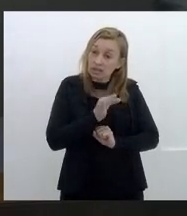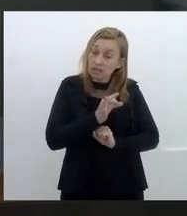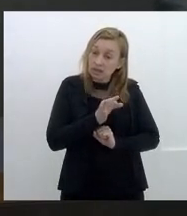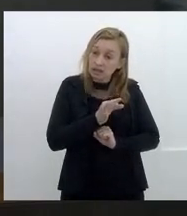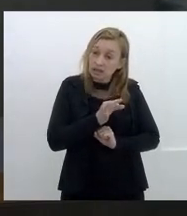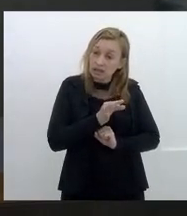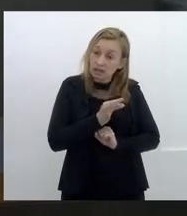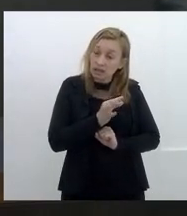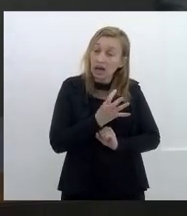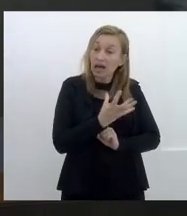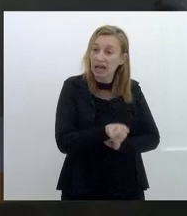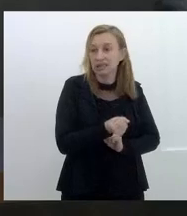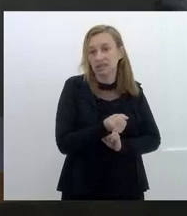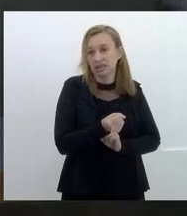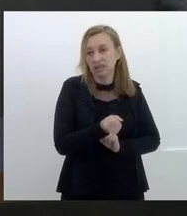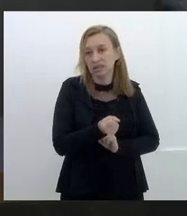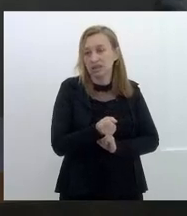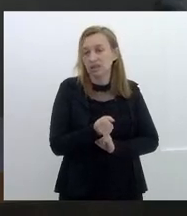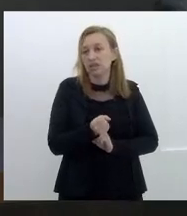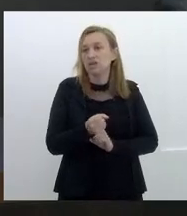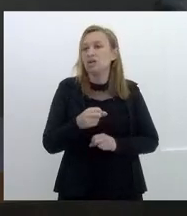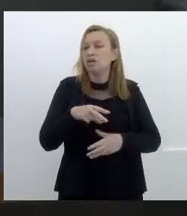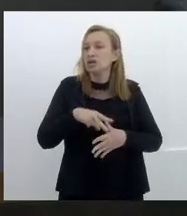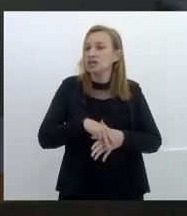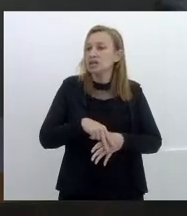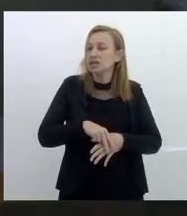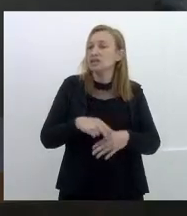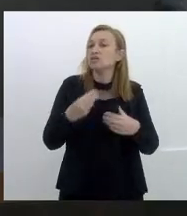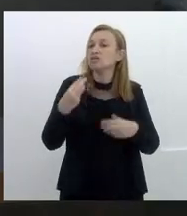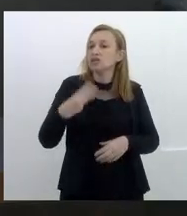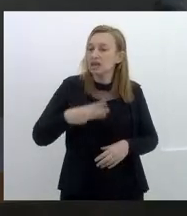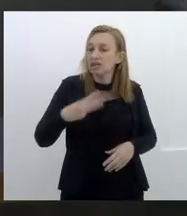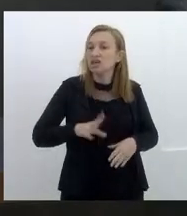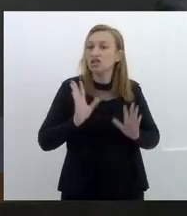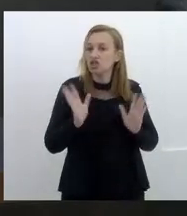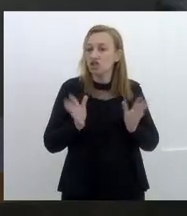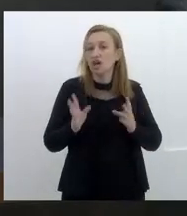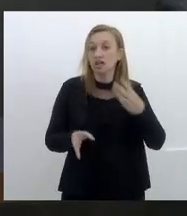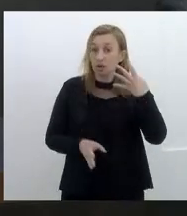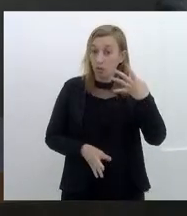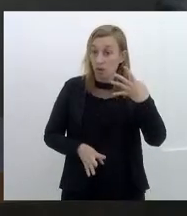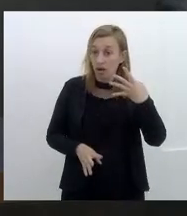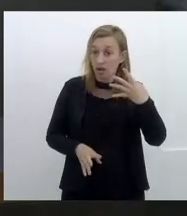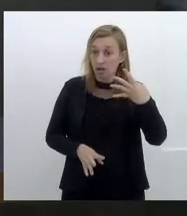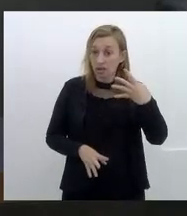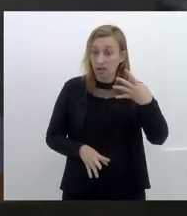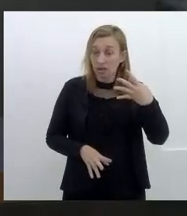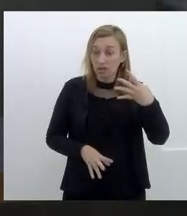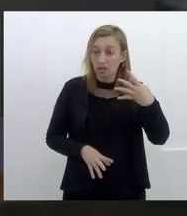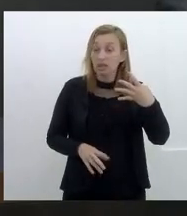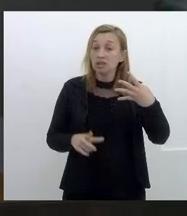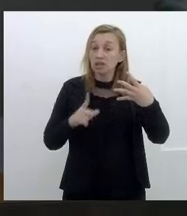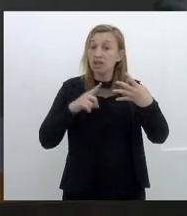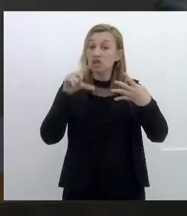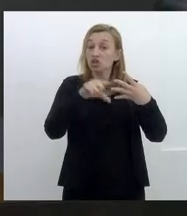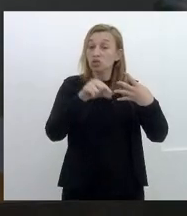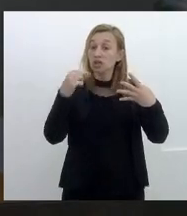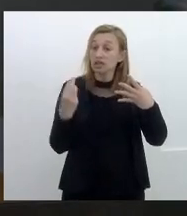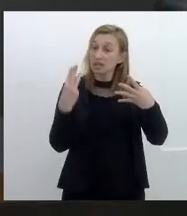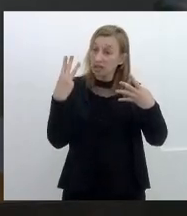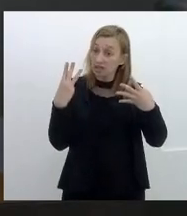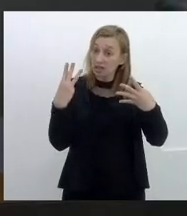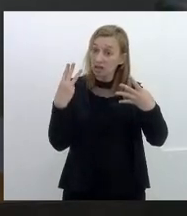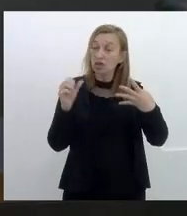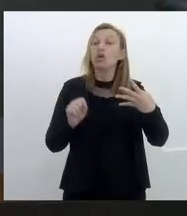suprimida o inciso terceiro já que a gente de quatro tem que optar por três